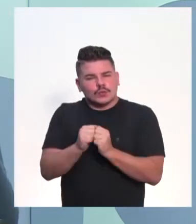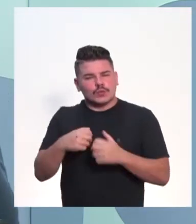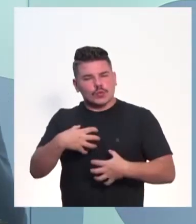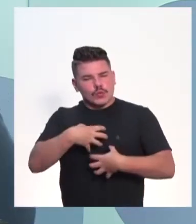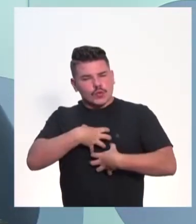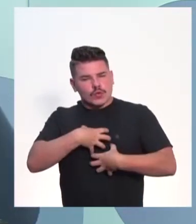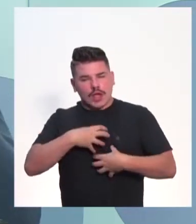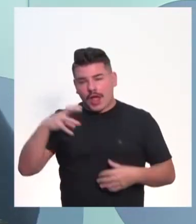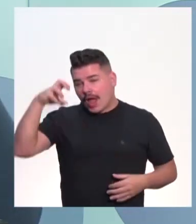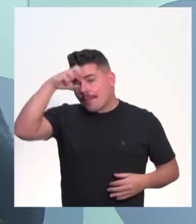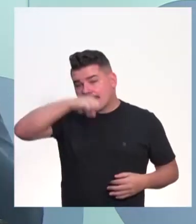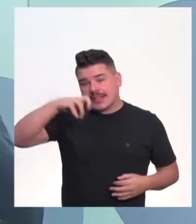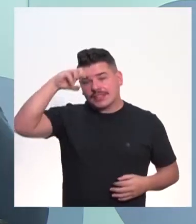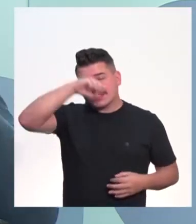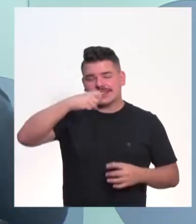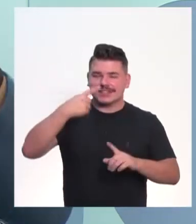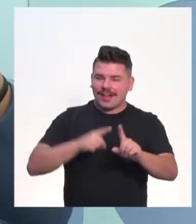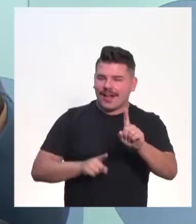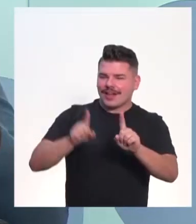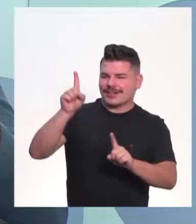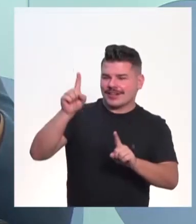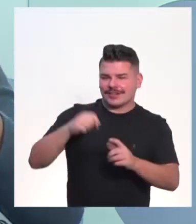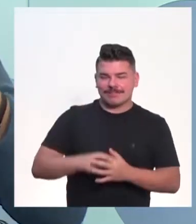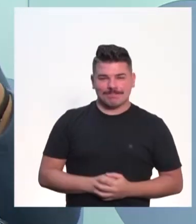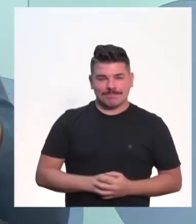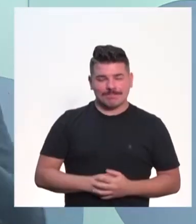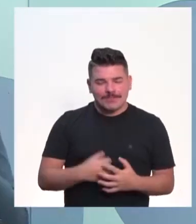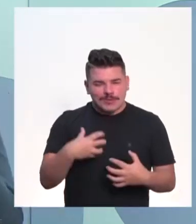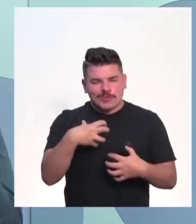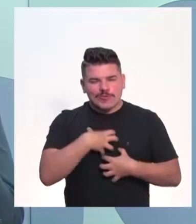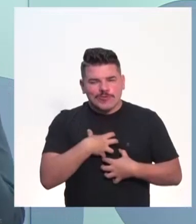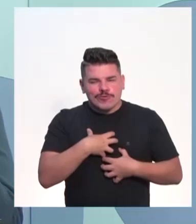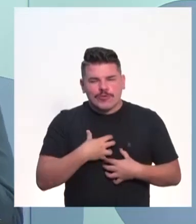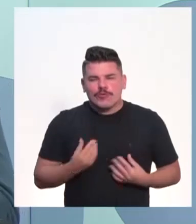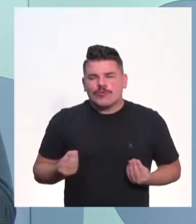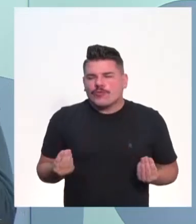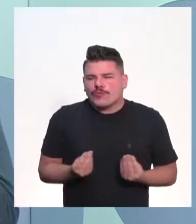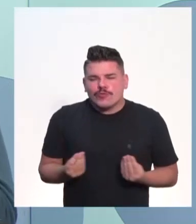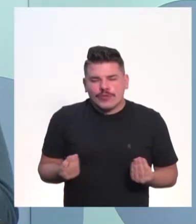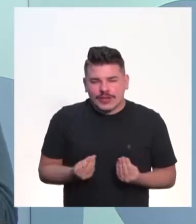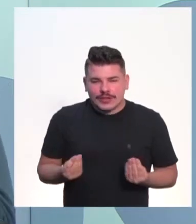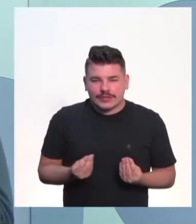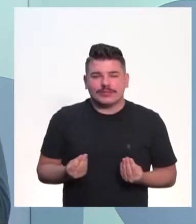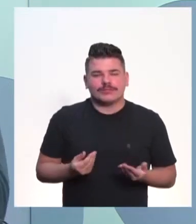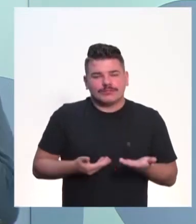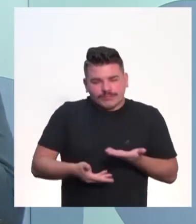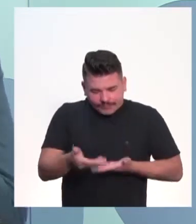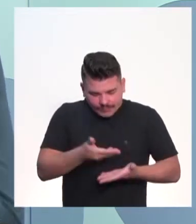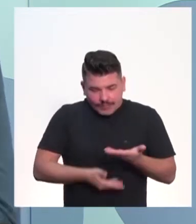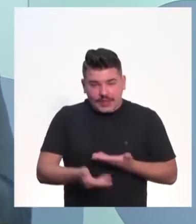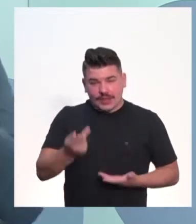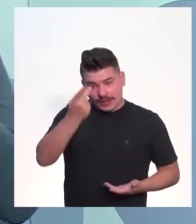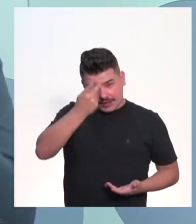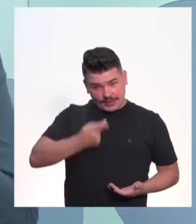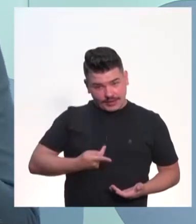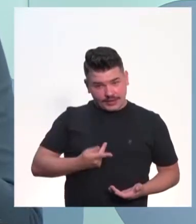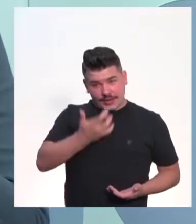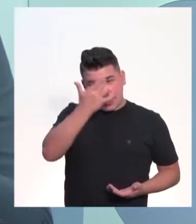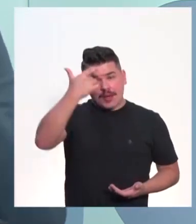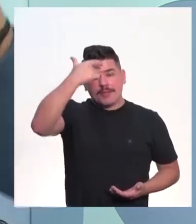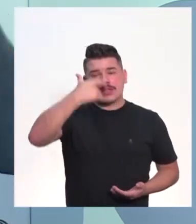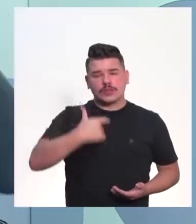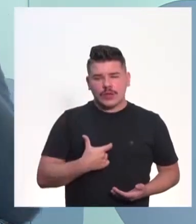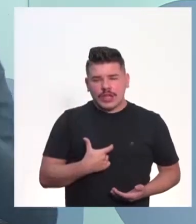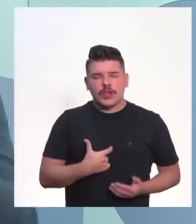aprendizagem, e que esse esforço, essa ação, ela é feita com um ato intencional do sujeito, que no caso